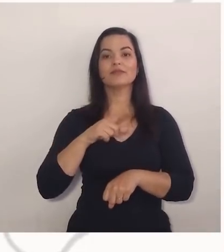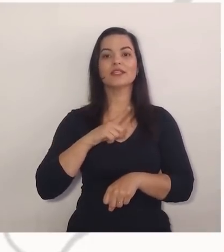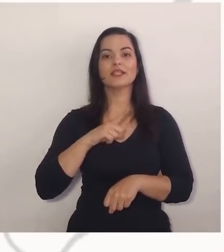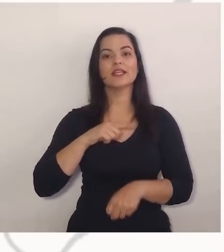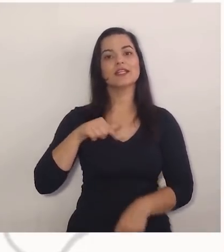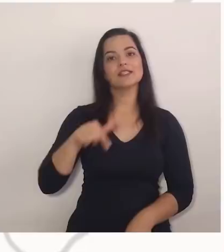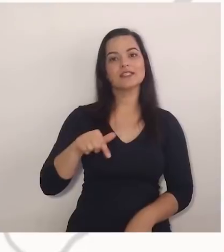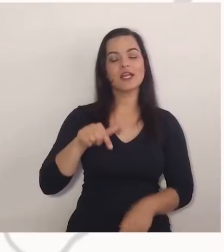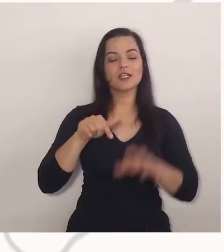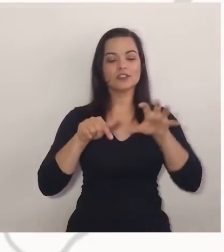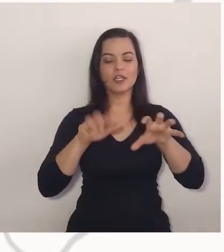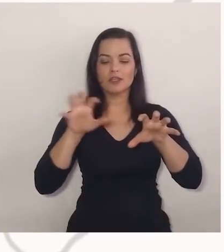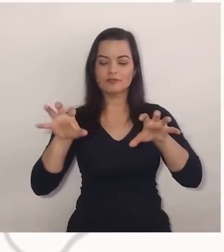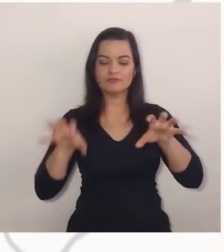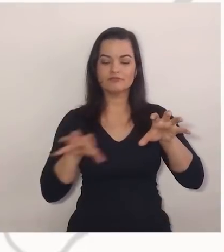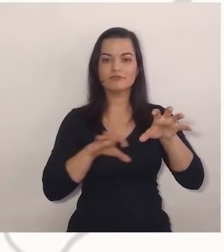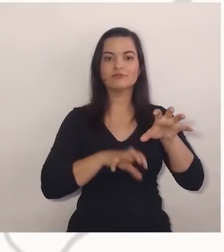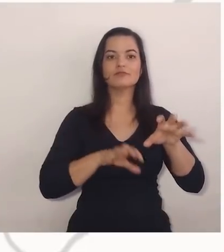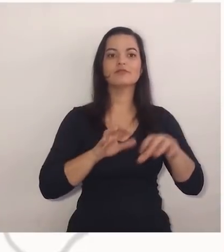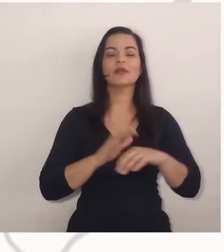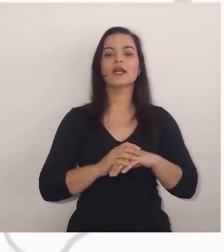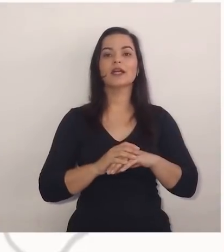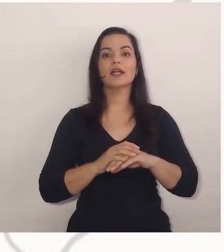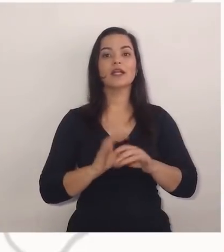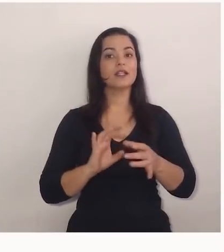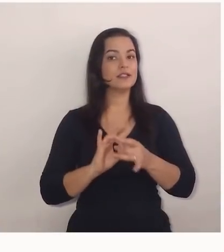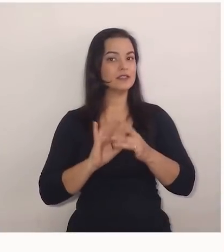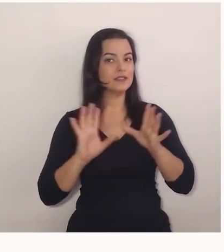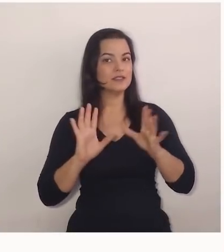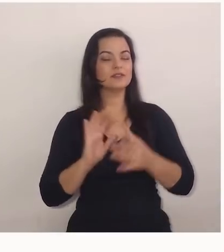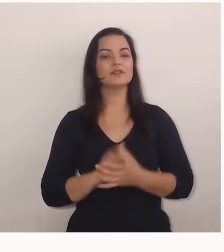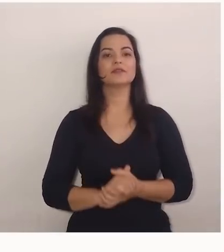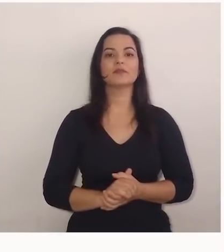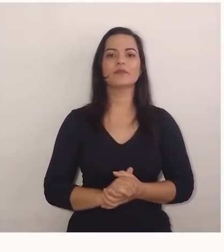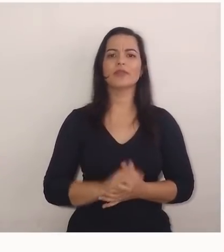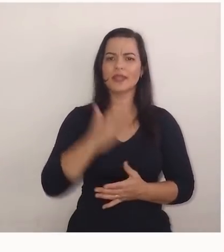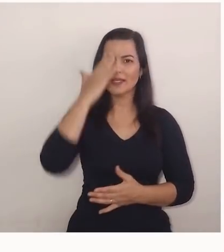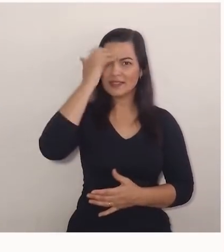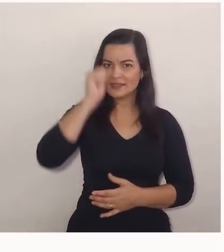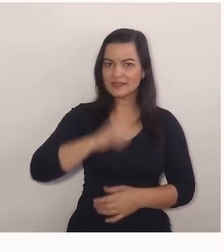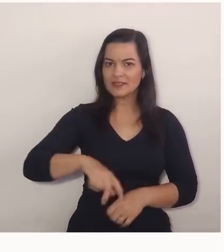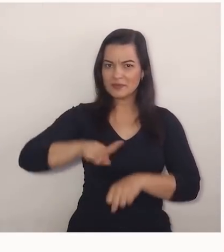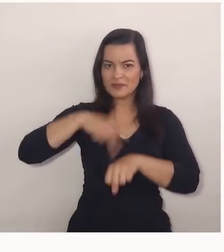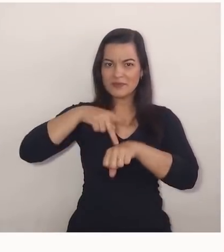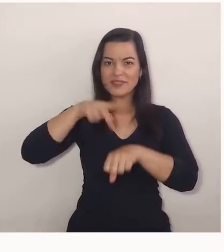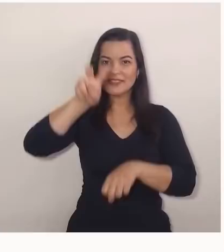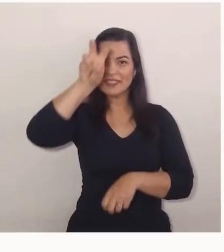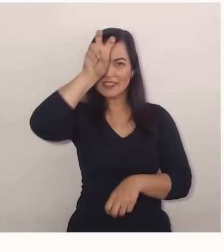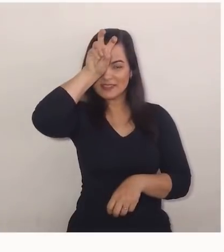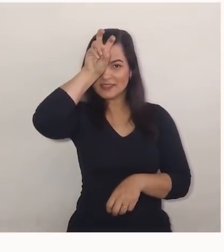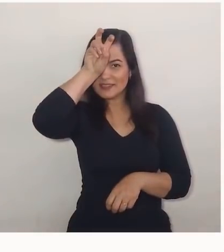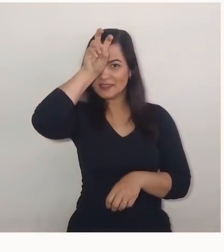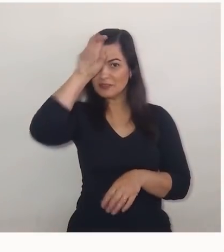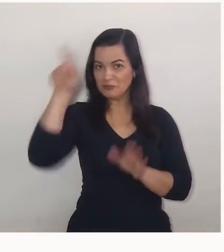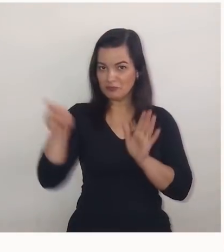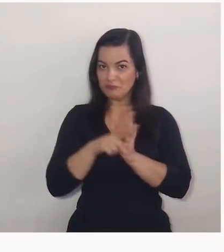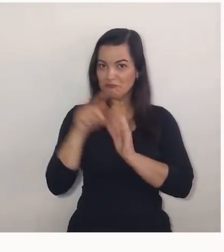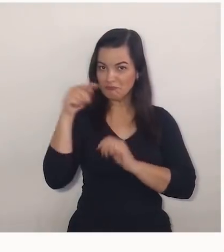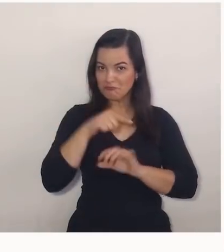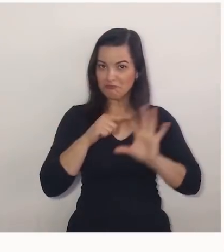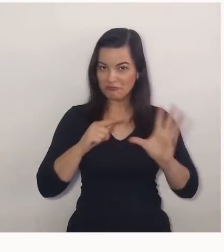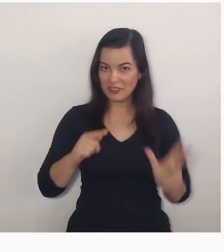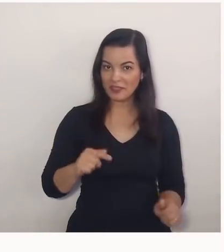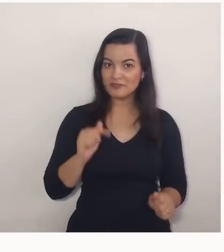países e 7 territórios independentes. Você sabia que o Egito faz parte do continente